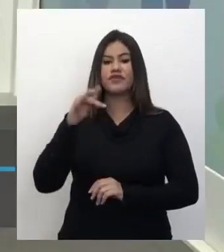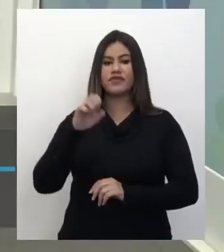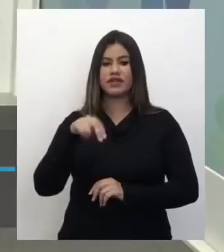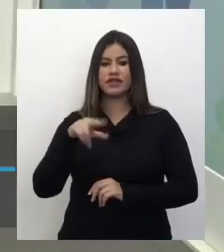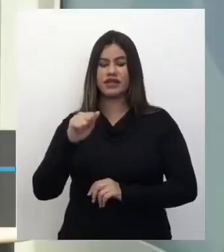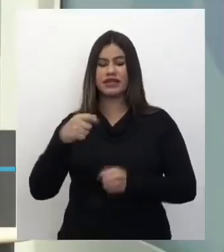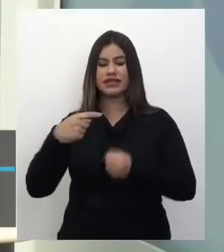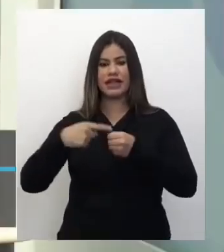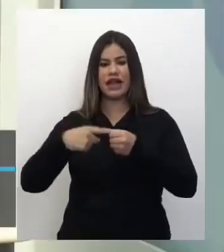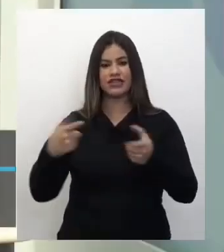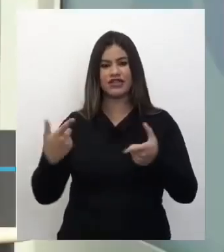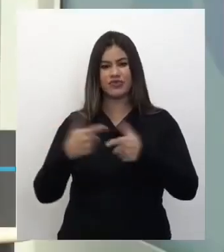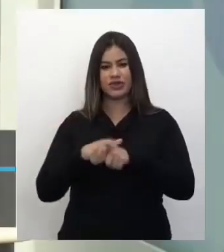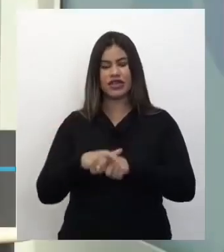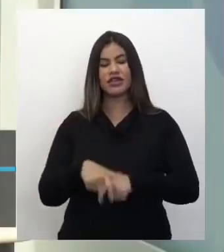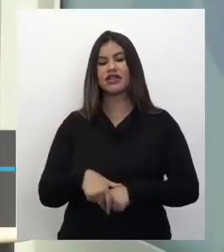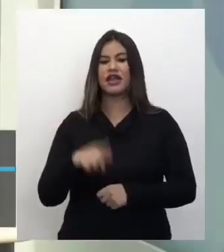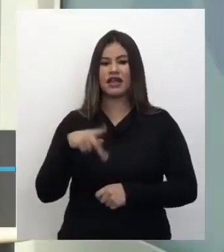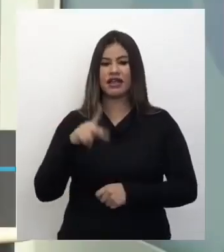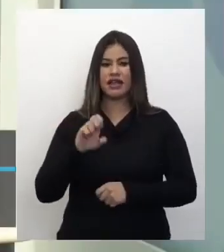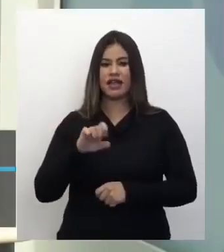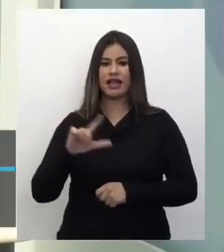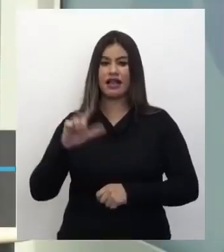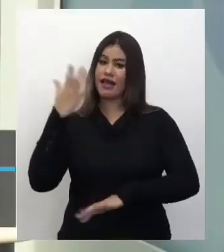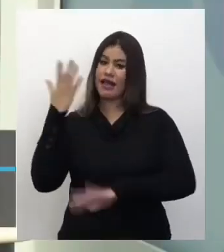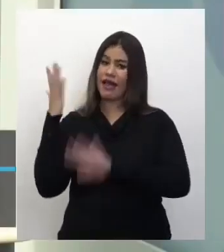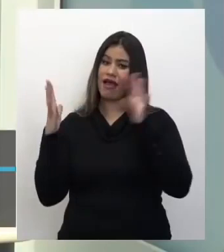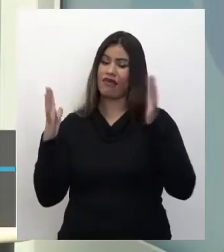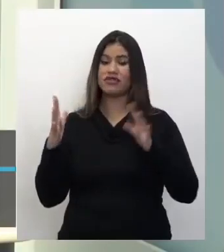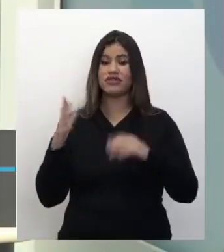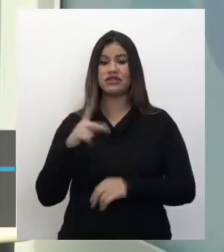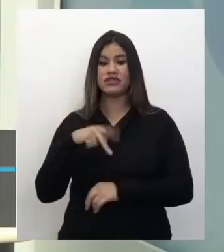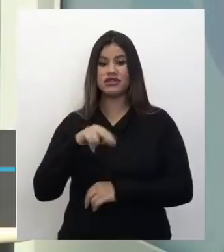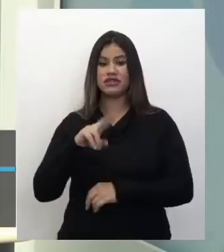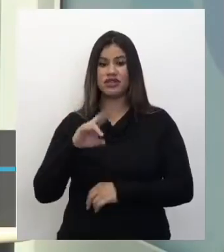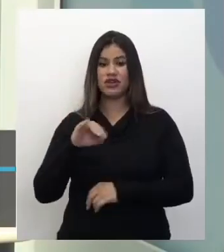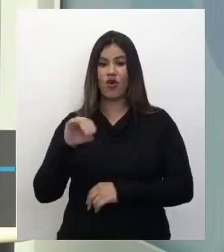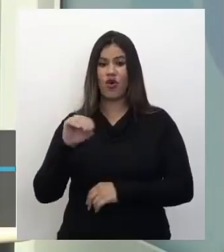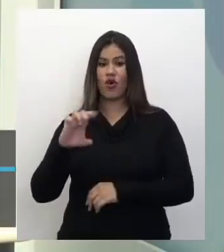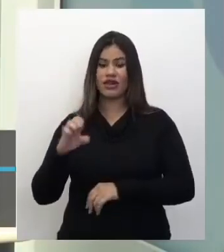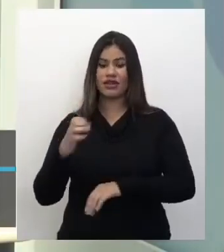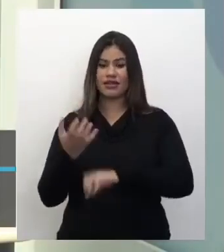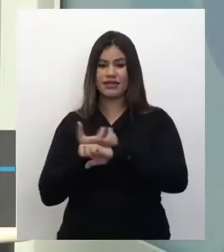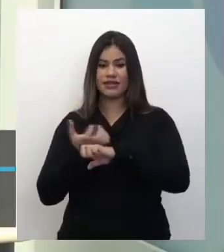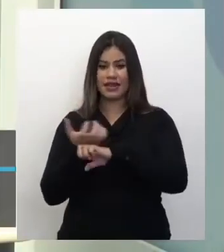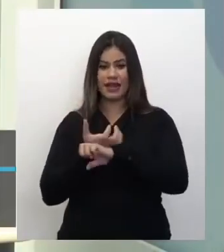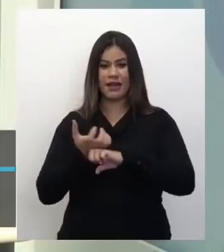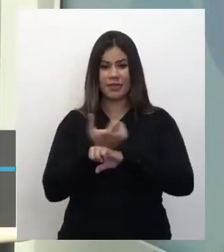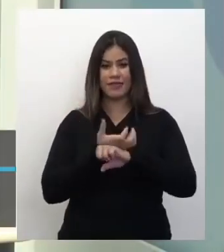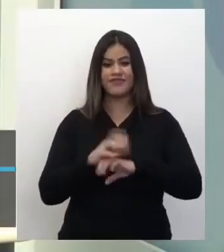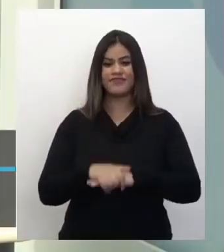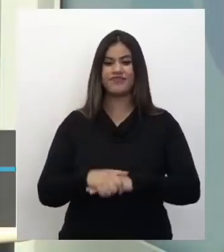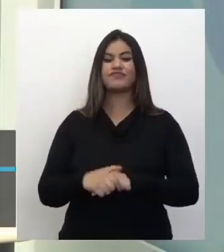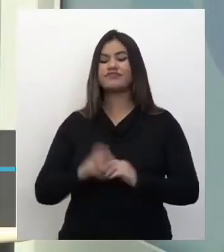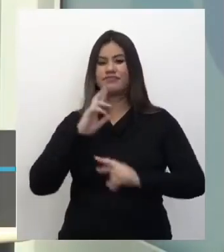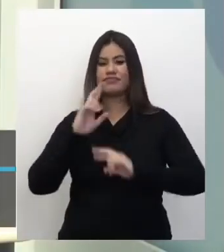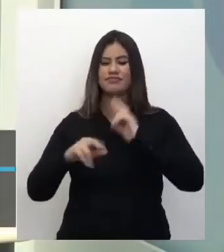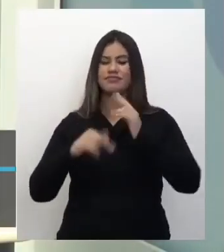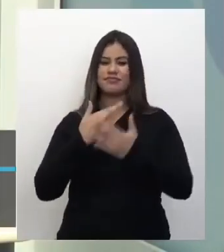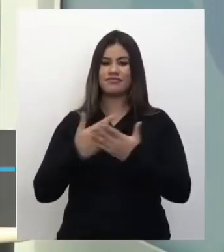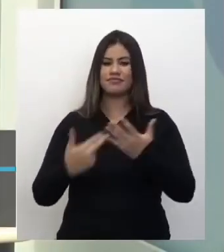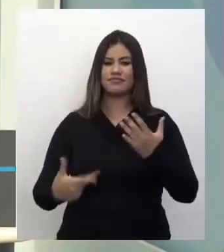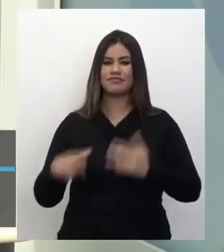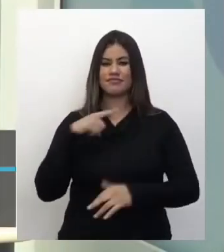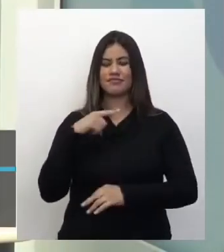A Kelly, árvores. A Nicole falou grama. E todo mundo está aqui participando. Tantas outras respostas estão